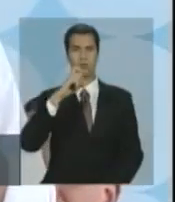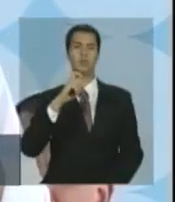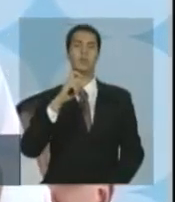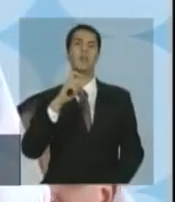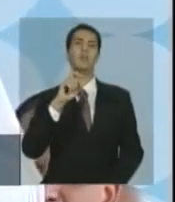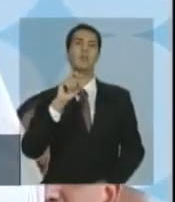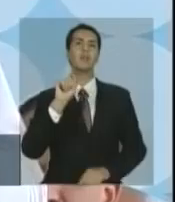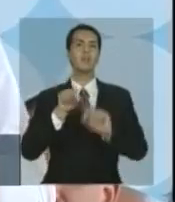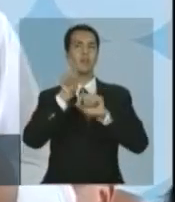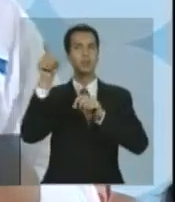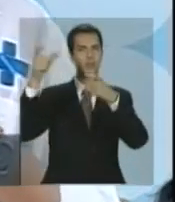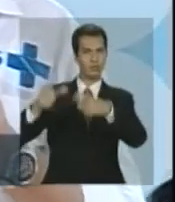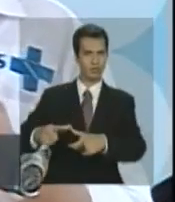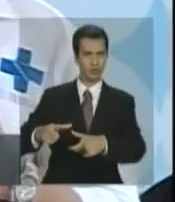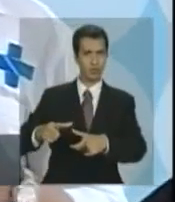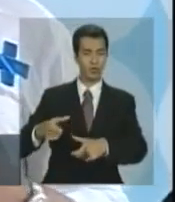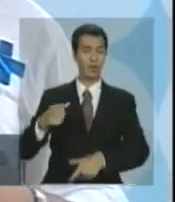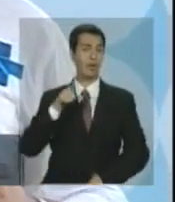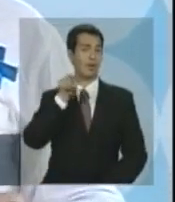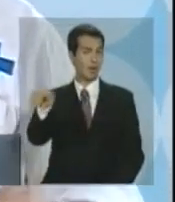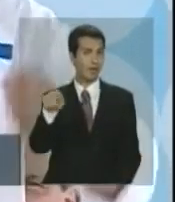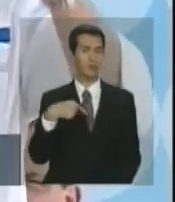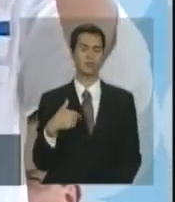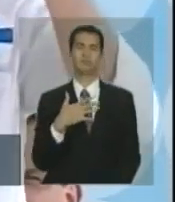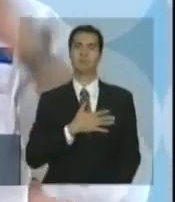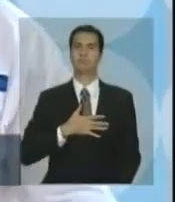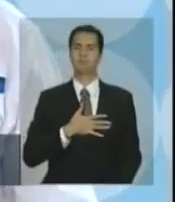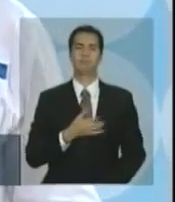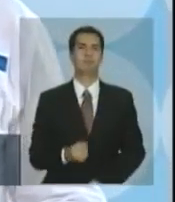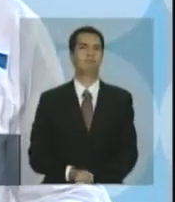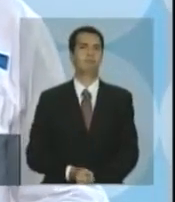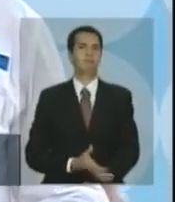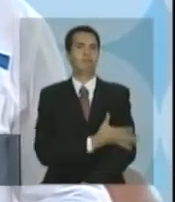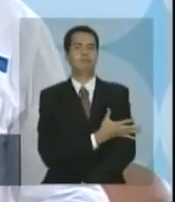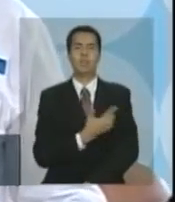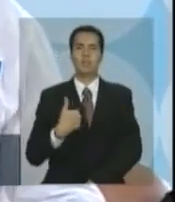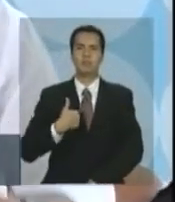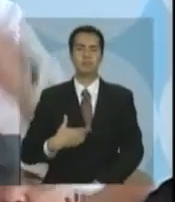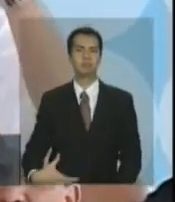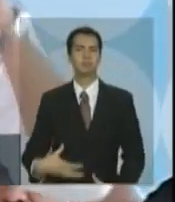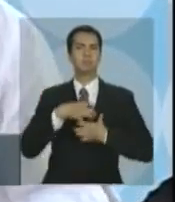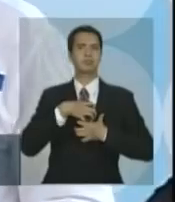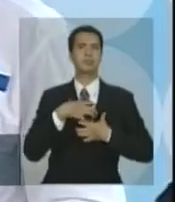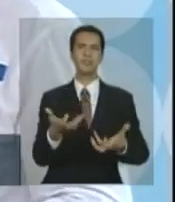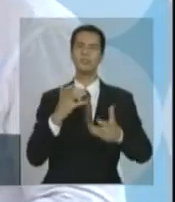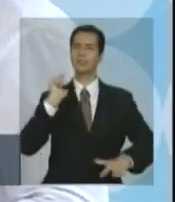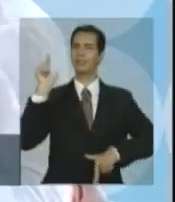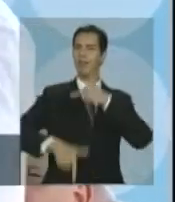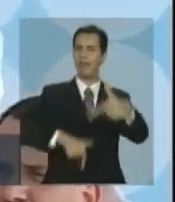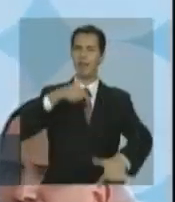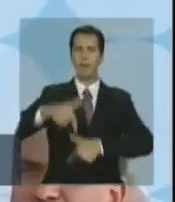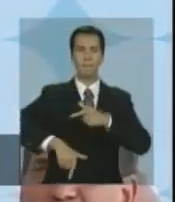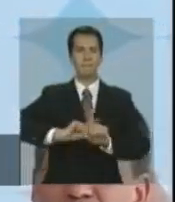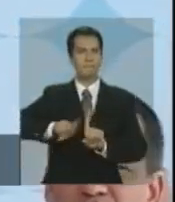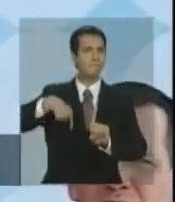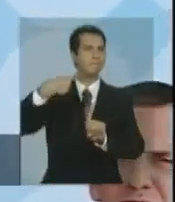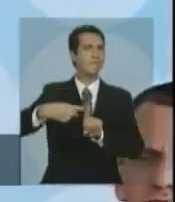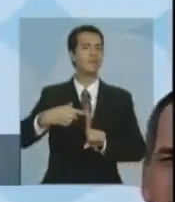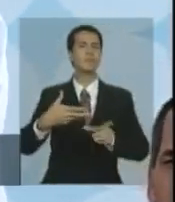que aquela atividade, para mim, me deu uma energia especial para a gente assumir esse